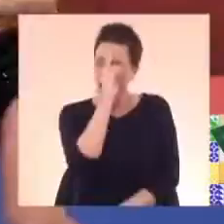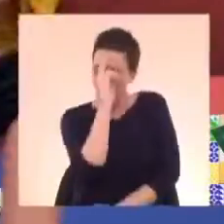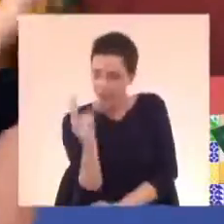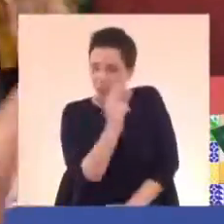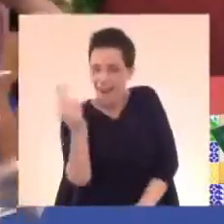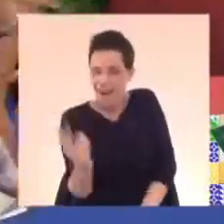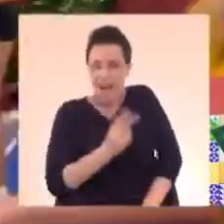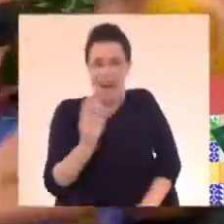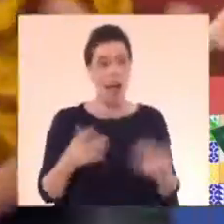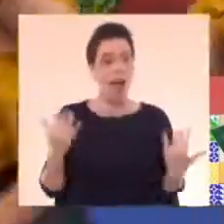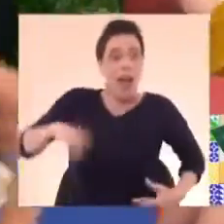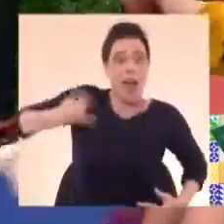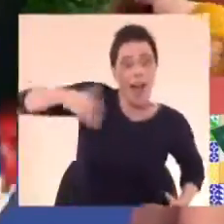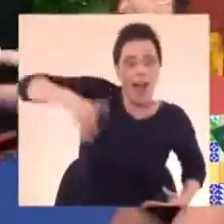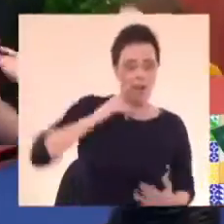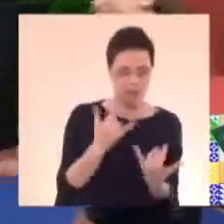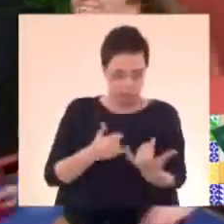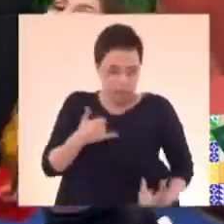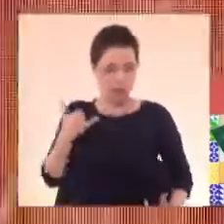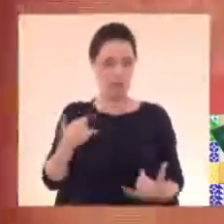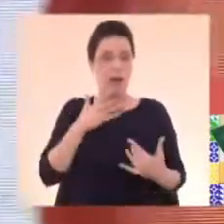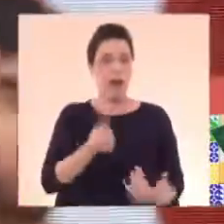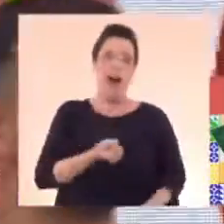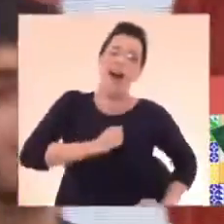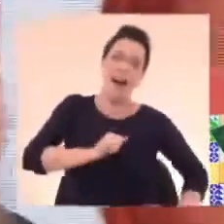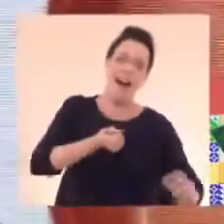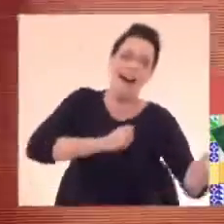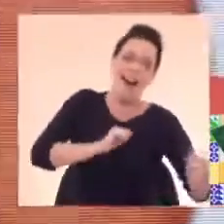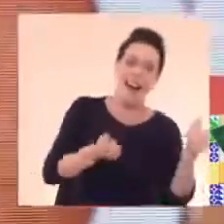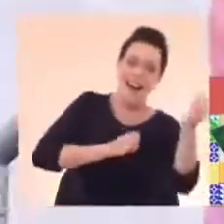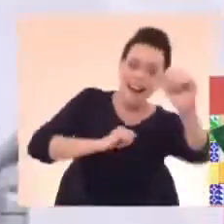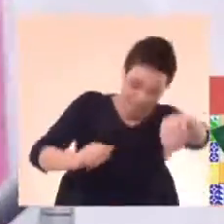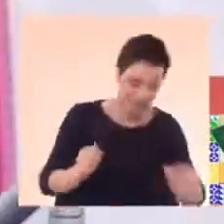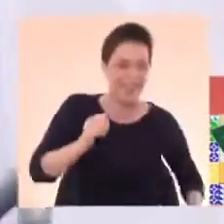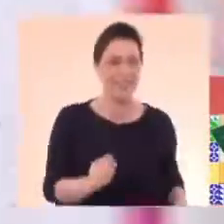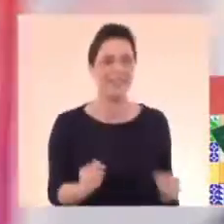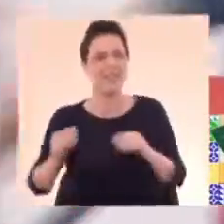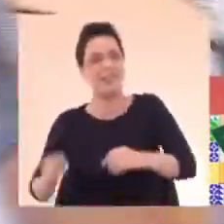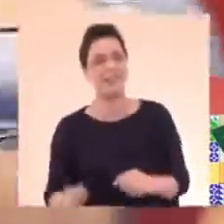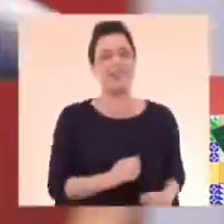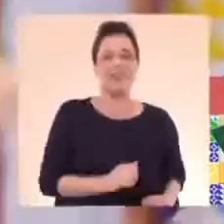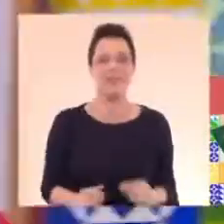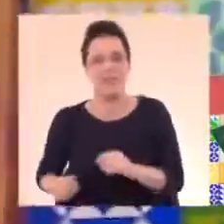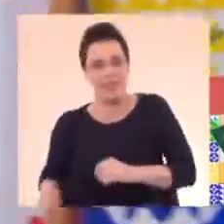tentação. Ai, ai, ai, gostosa, mexe com o meu coração.